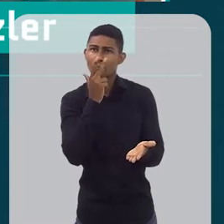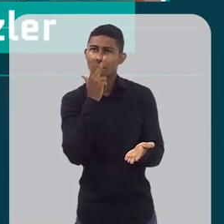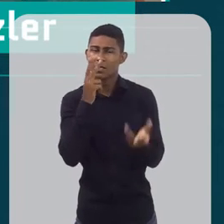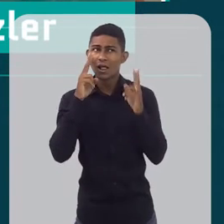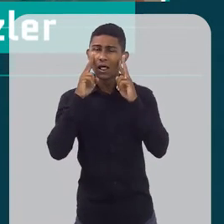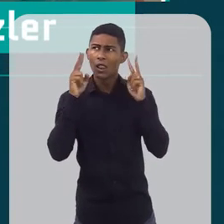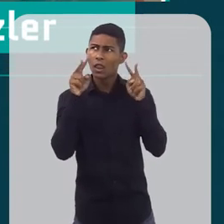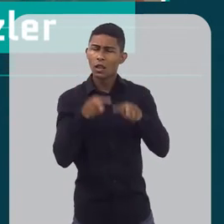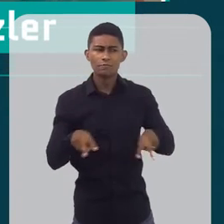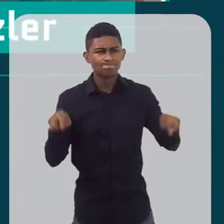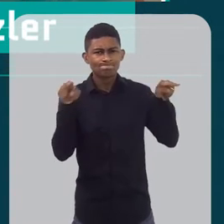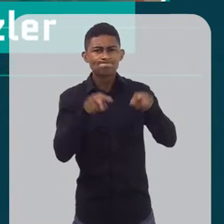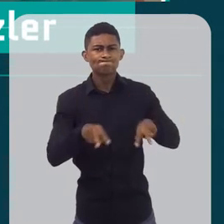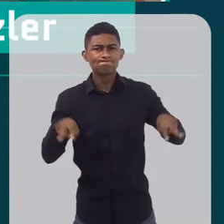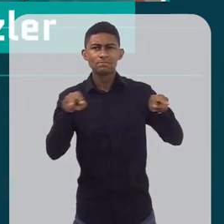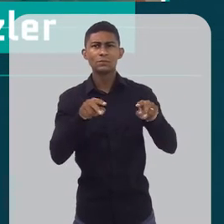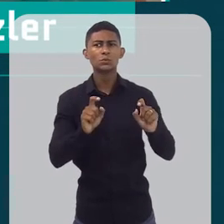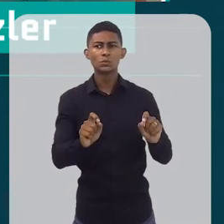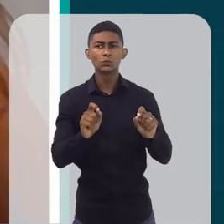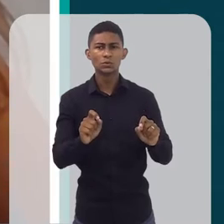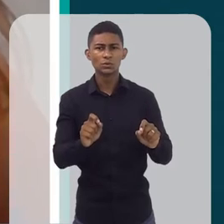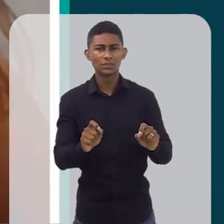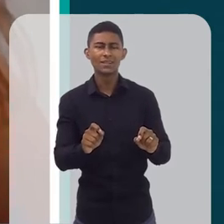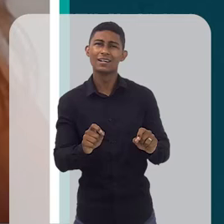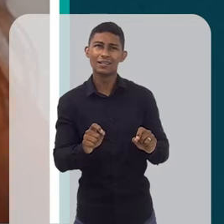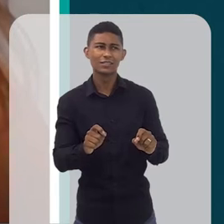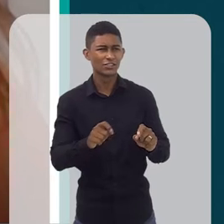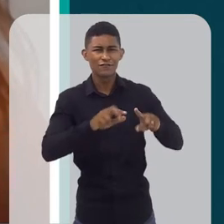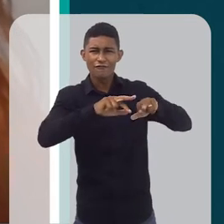essa visão de coisas ainda muito